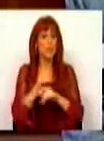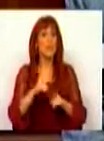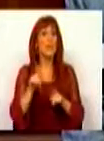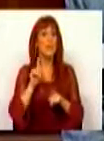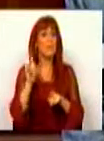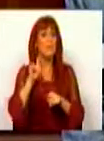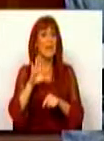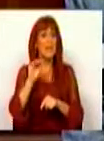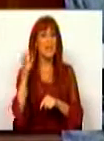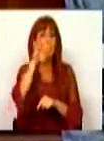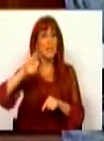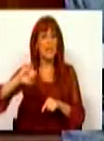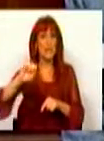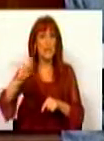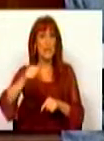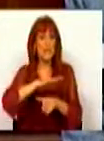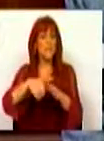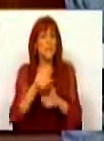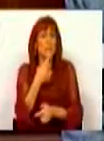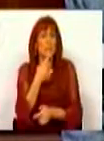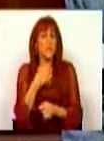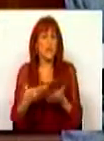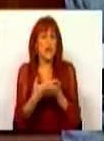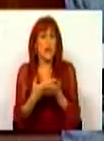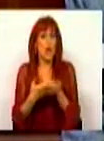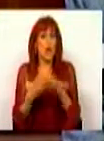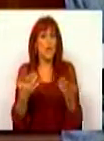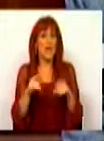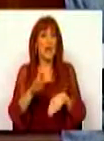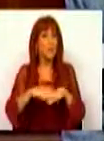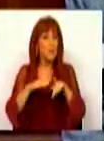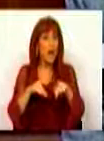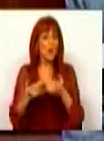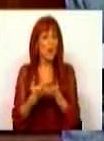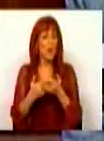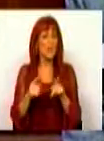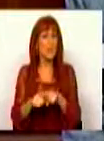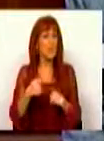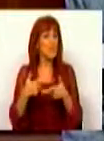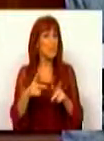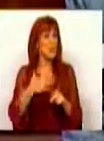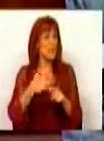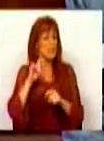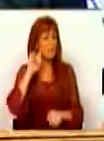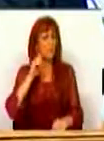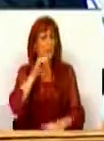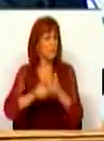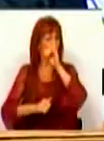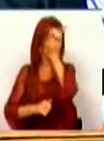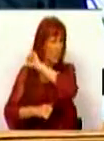vale 10% do PIB, que envolve muitos negócios e é relativamente aos negócios que não estamos dispostos a transigir.